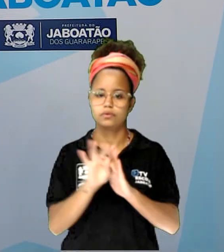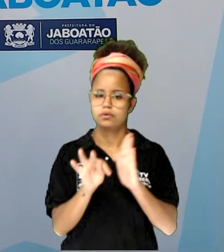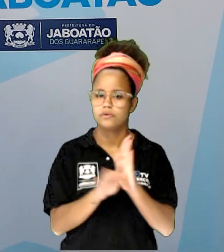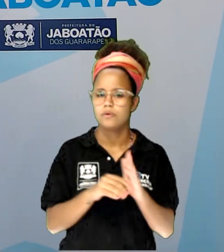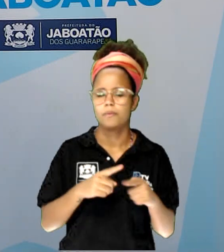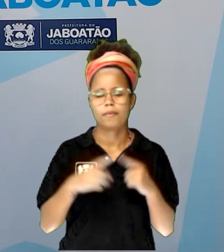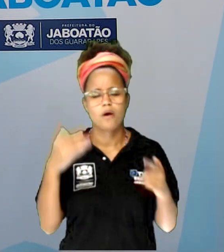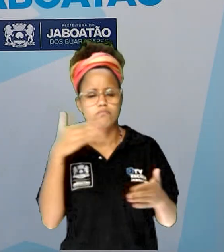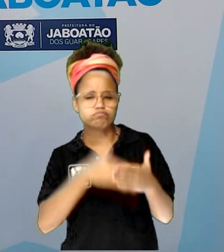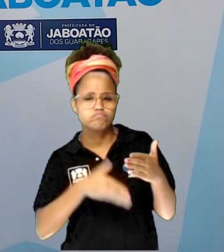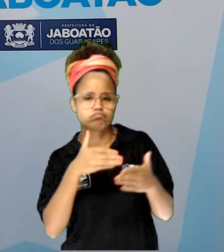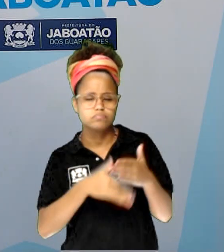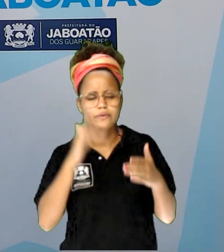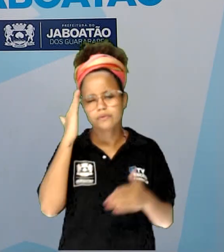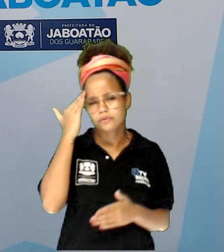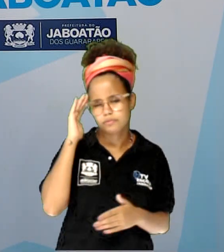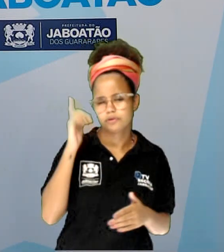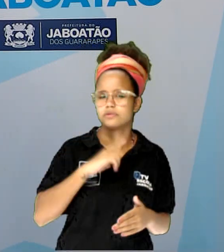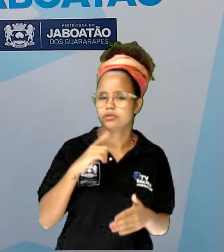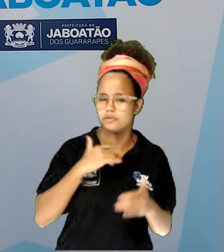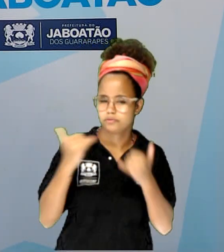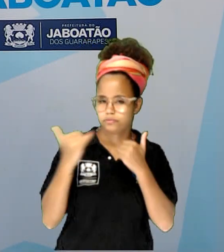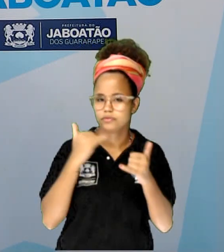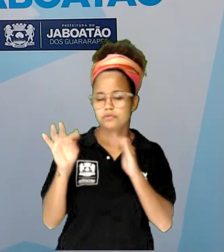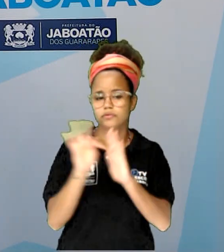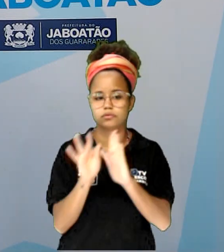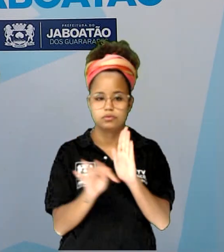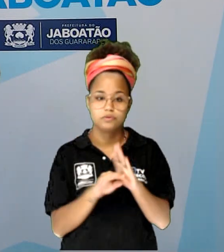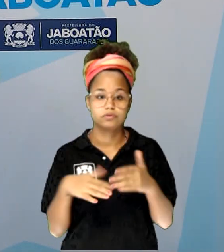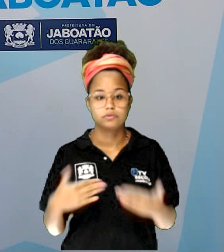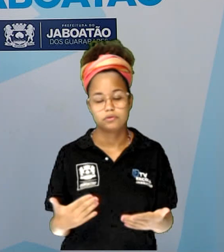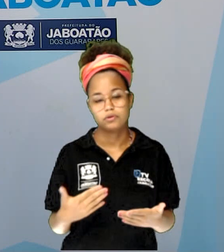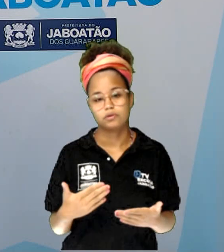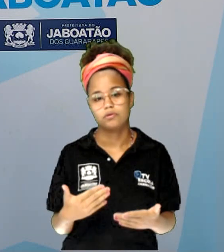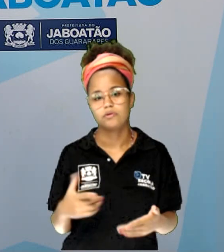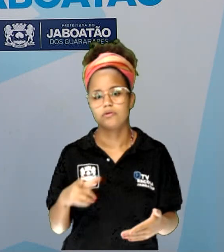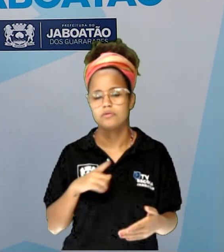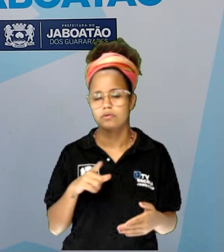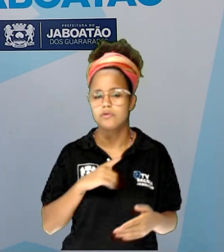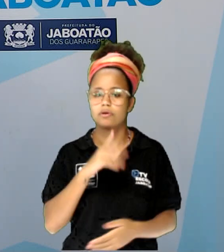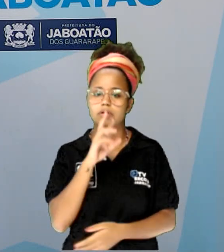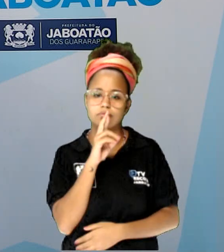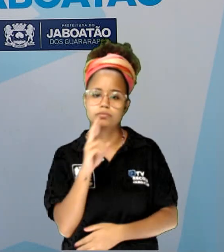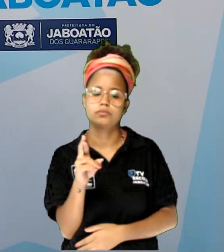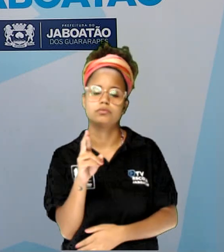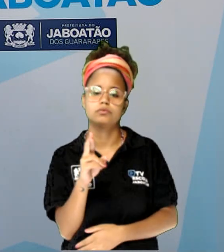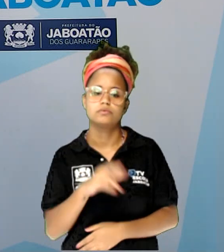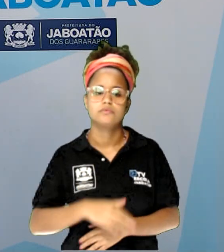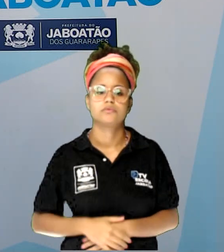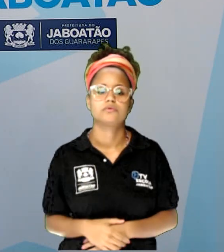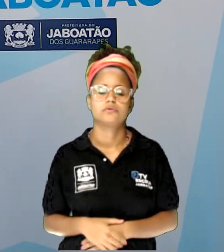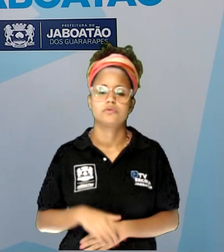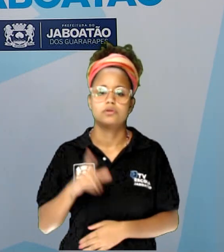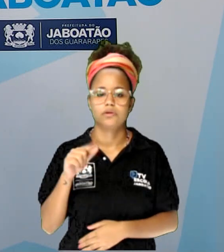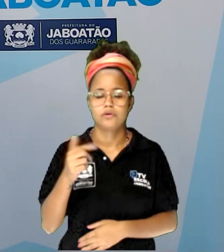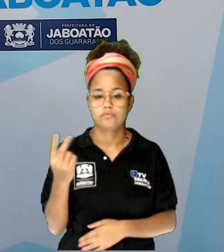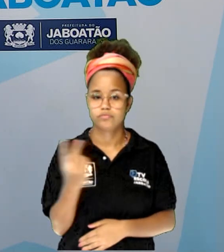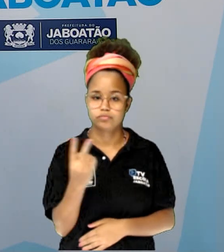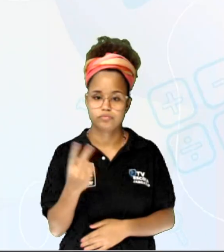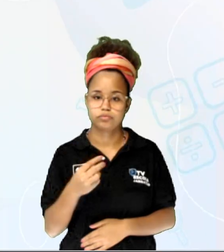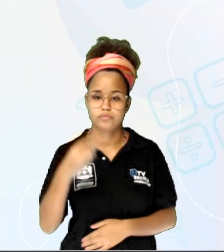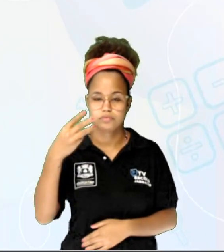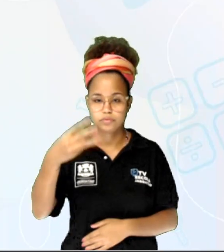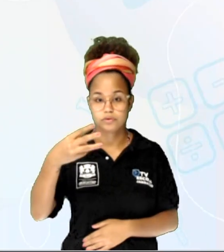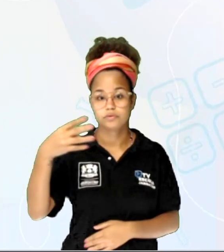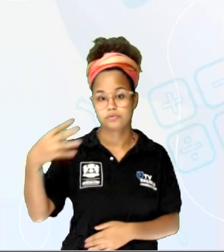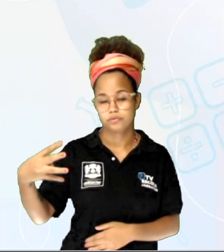relação à informação que está sendo dada, né, pelo texto. Logo a gente chega aí à nossa resposta confirmando esses dois itens, 3